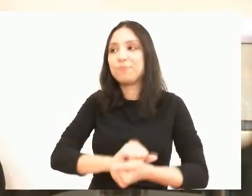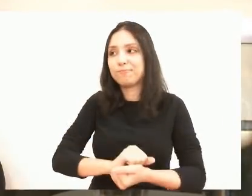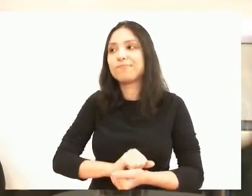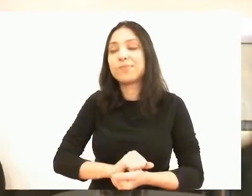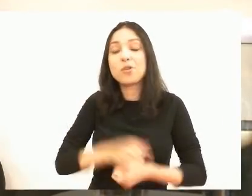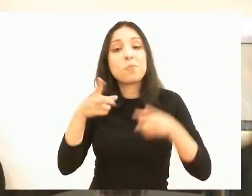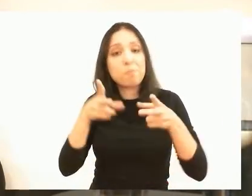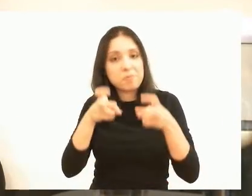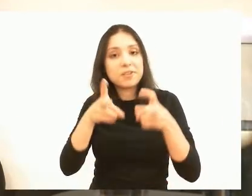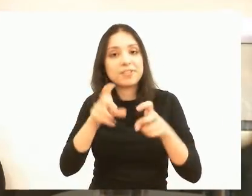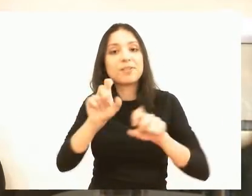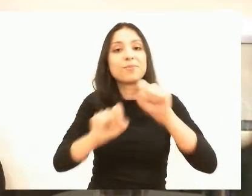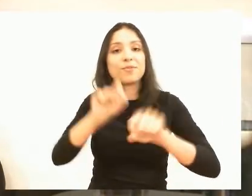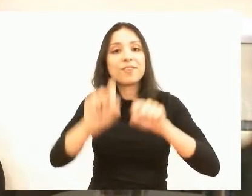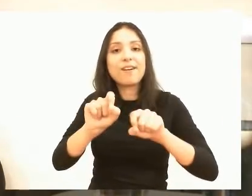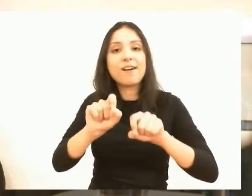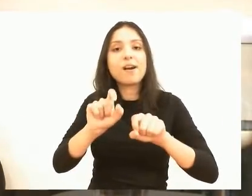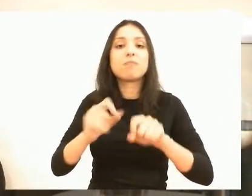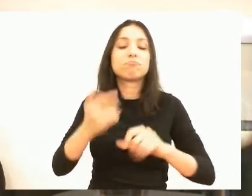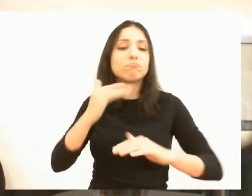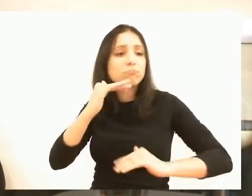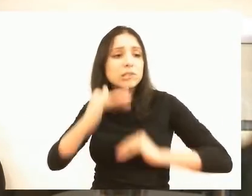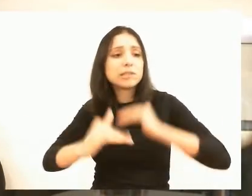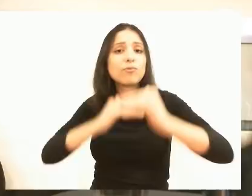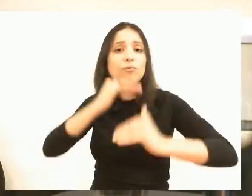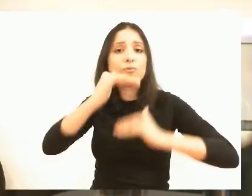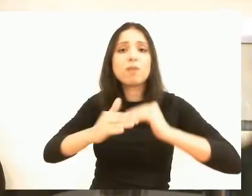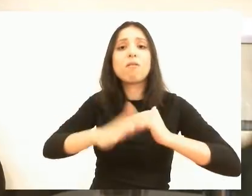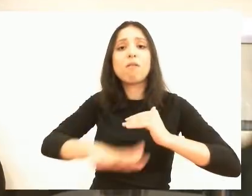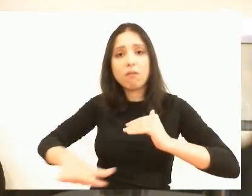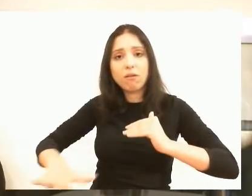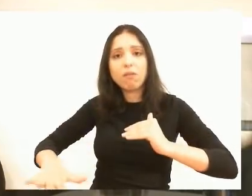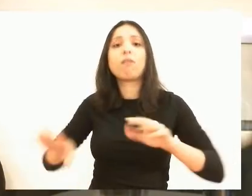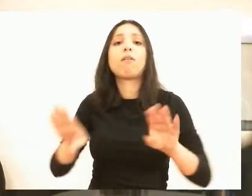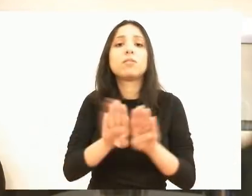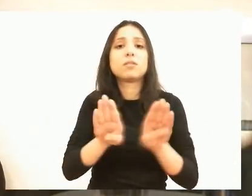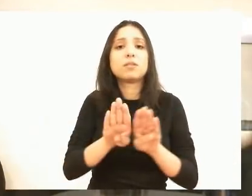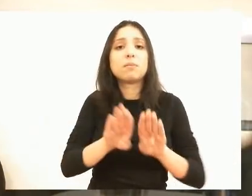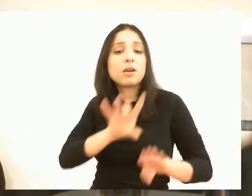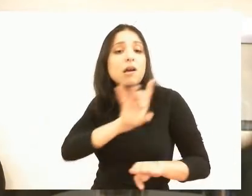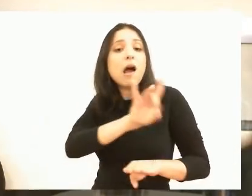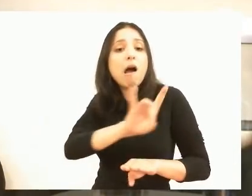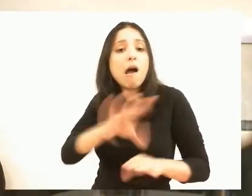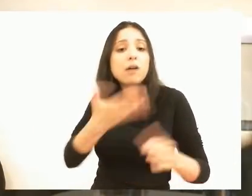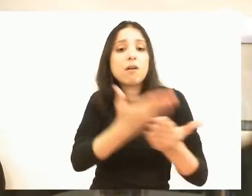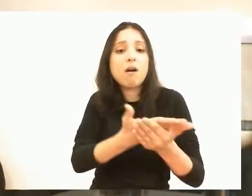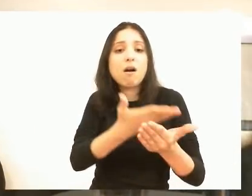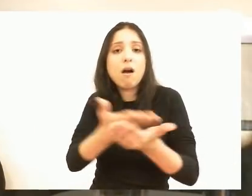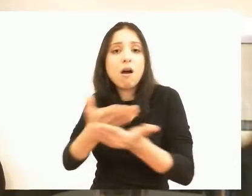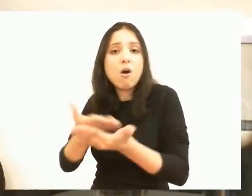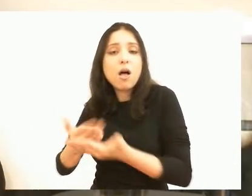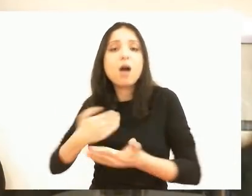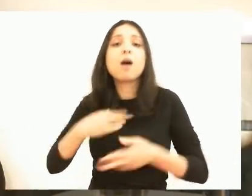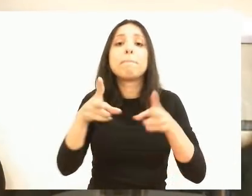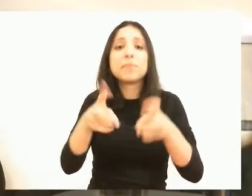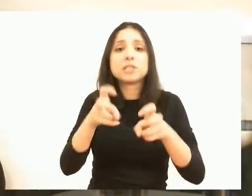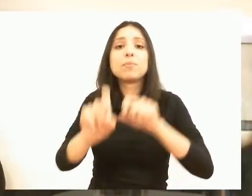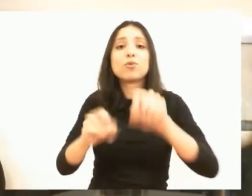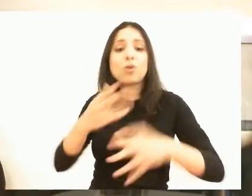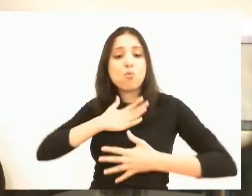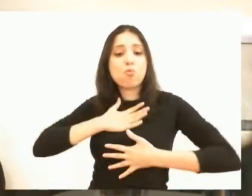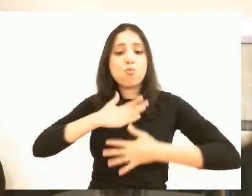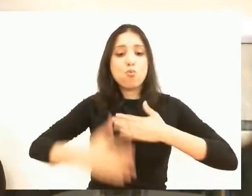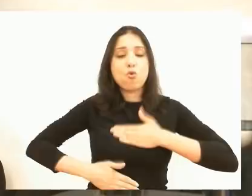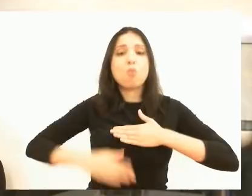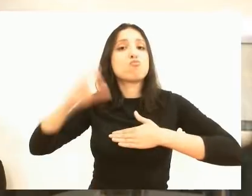de reconhecer essa processualidade a cada aula de perceber o corpo do dia a